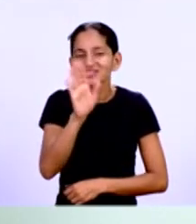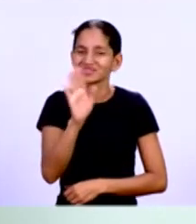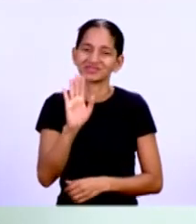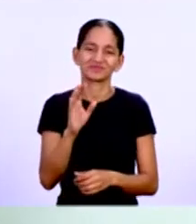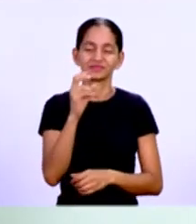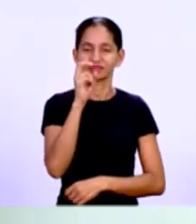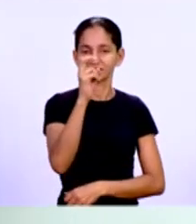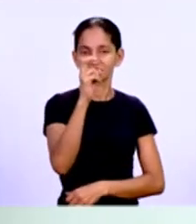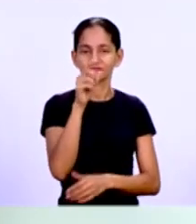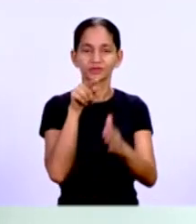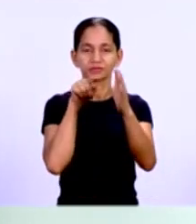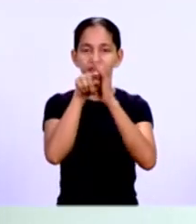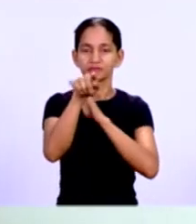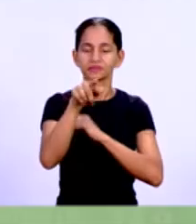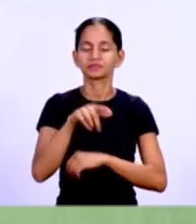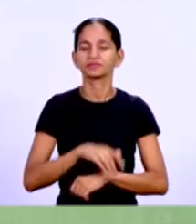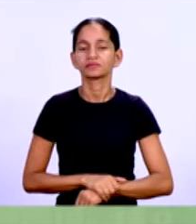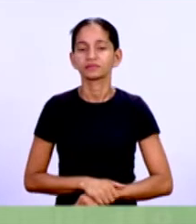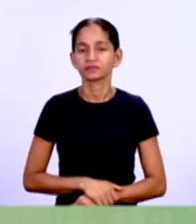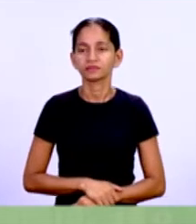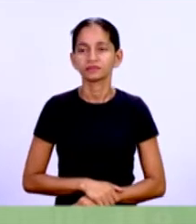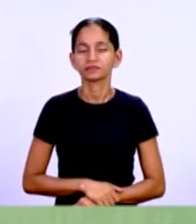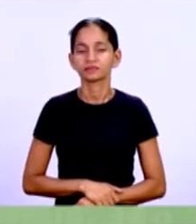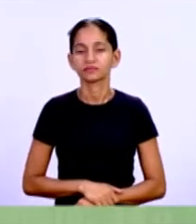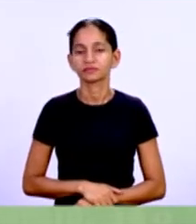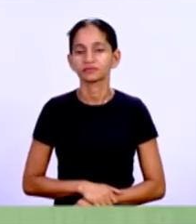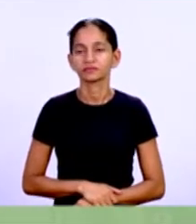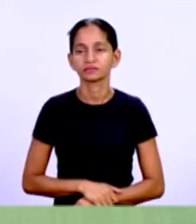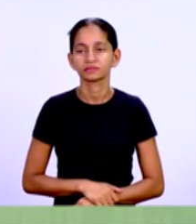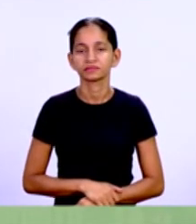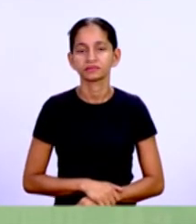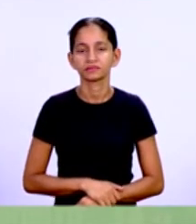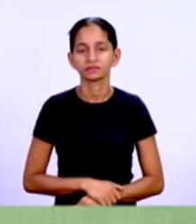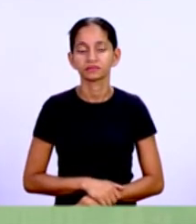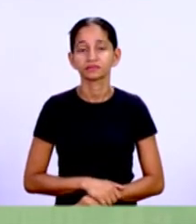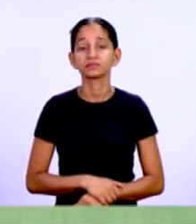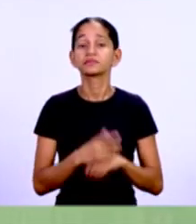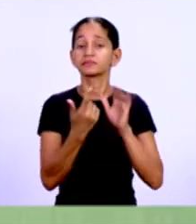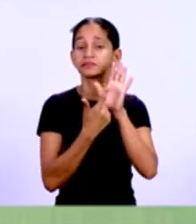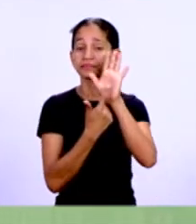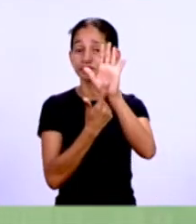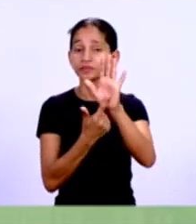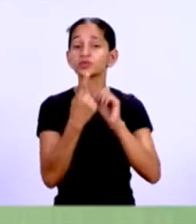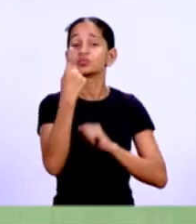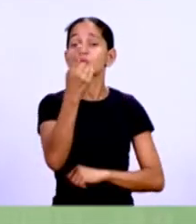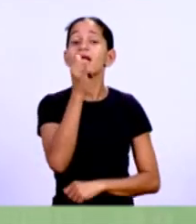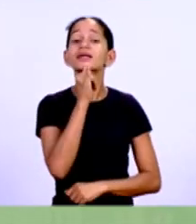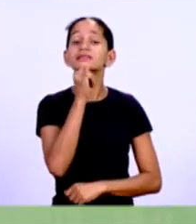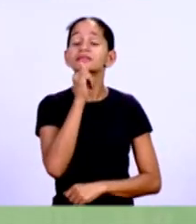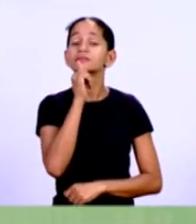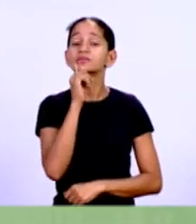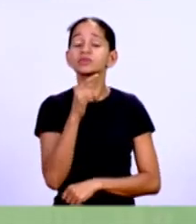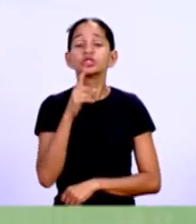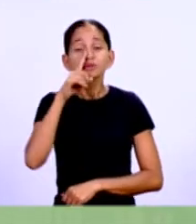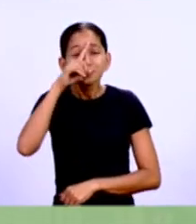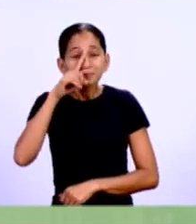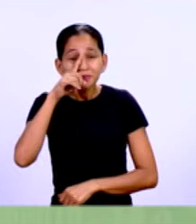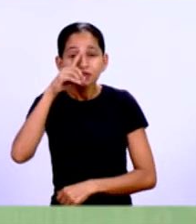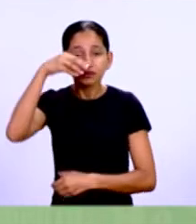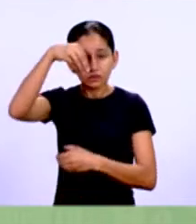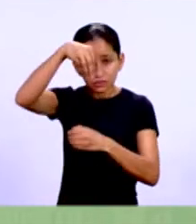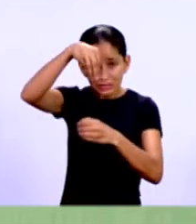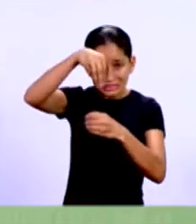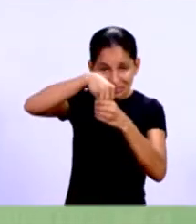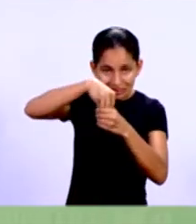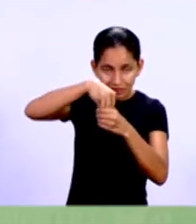que a gente apresentou hoje, a questão 5 da nossa atividade de sala. Apresente um exemplo de risco interno e um exemplo